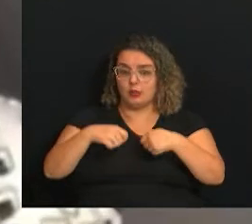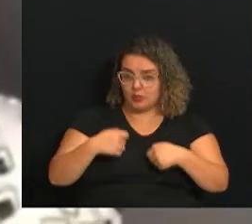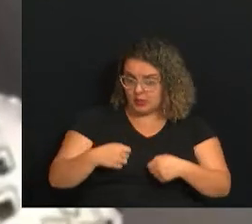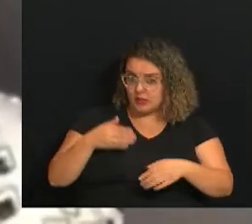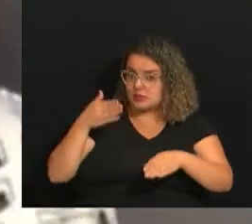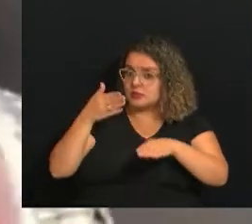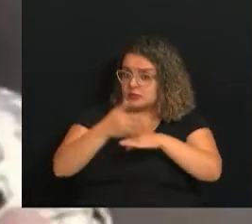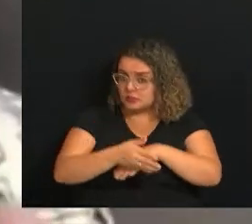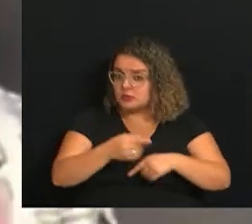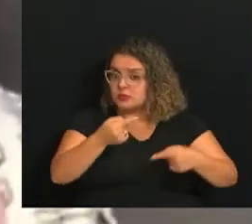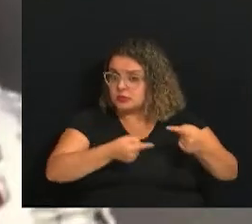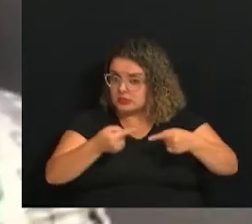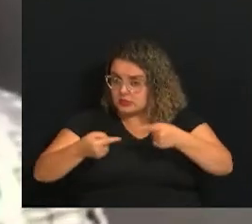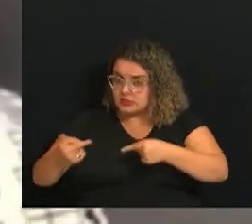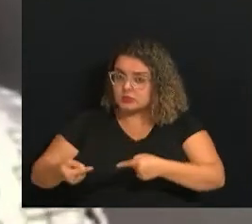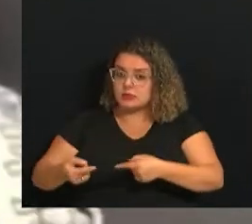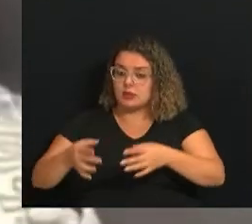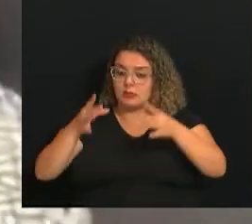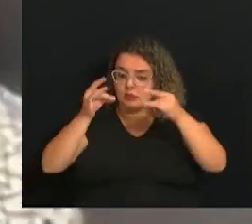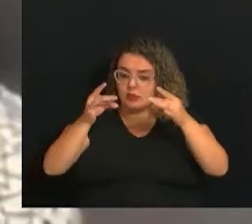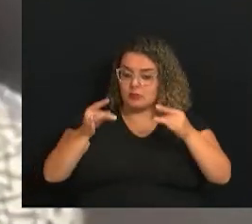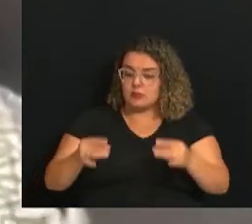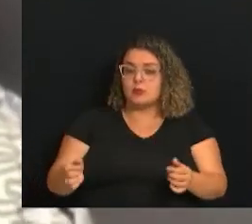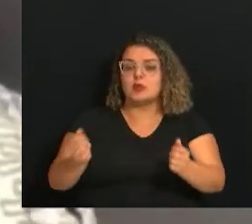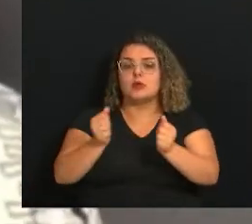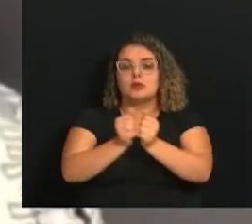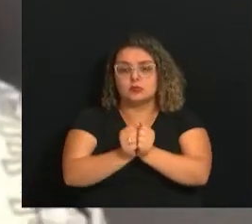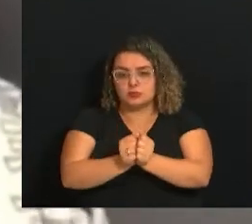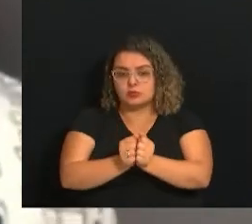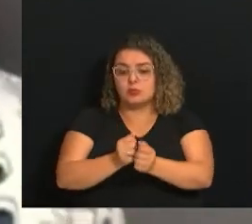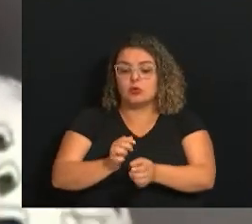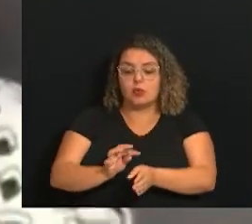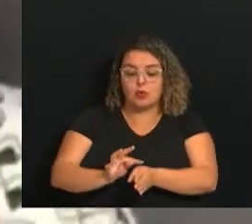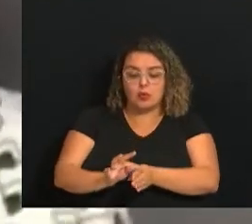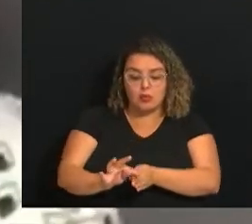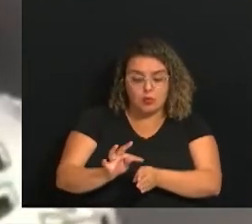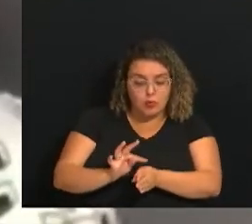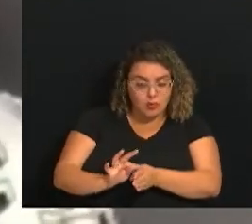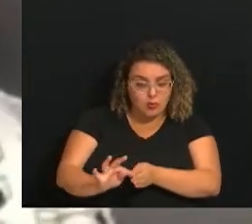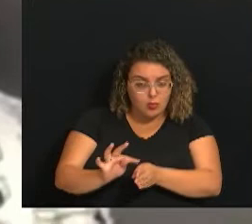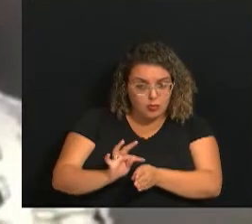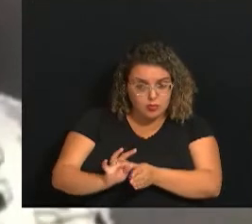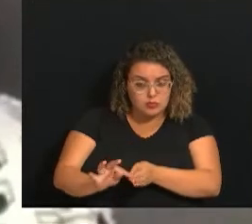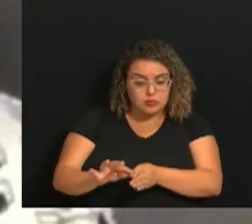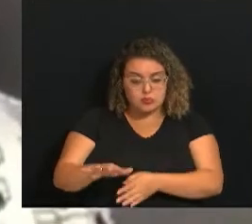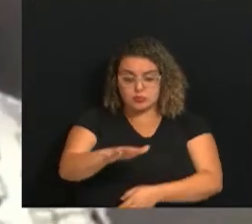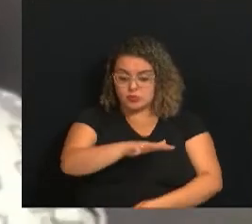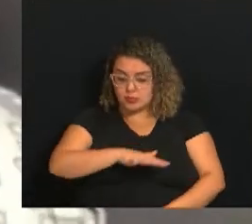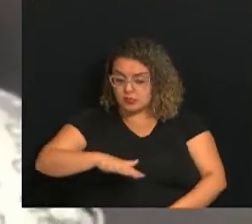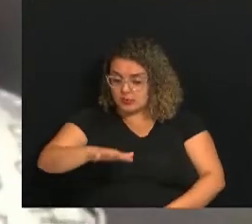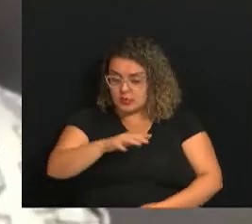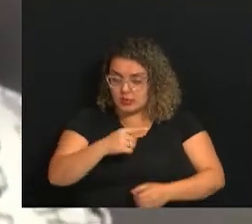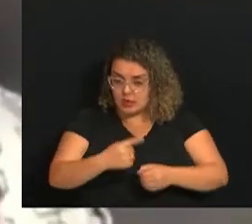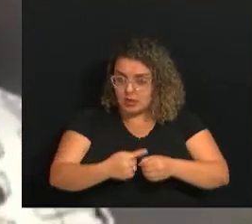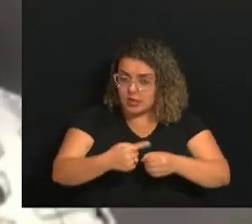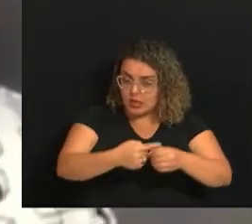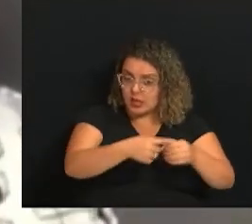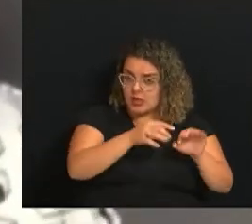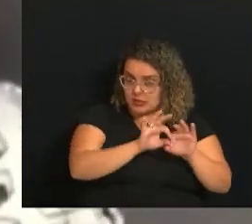da discussão desses casos se reúnem com o Conselho Tutelar na região dessas famílias